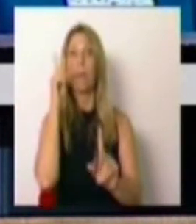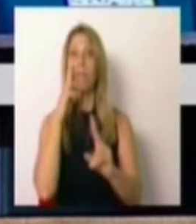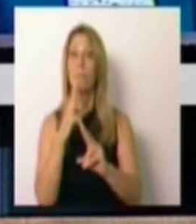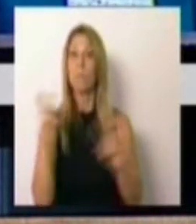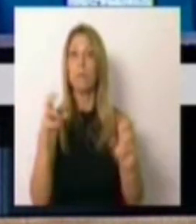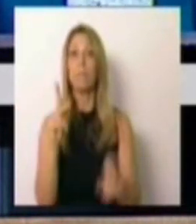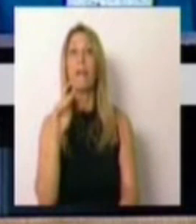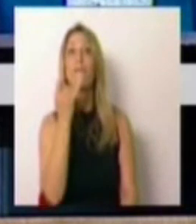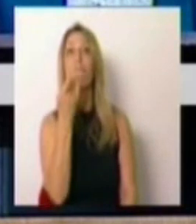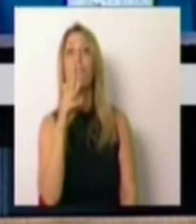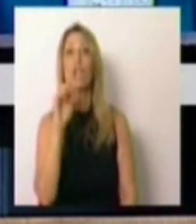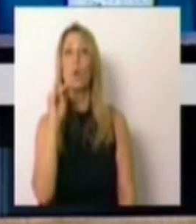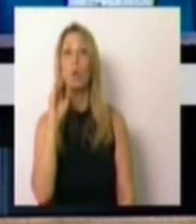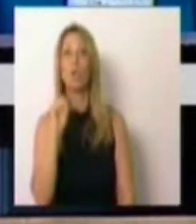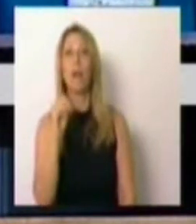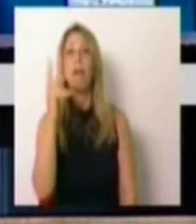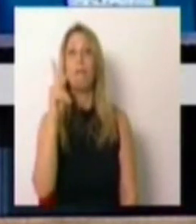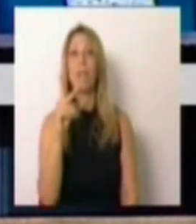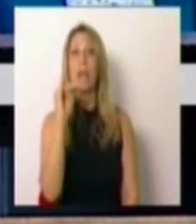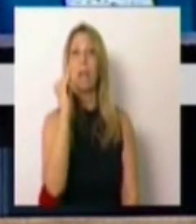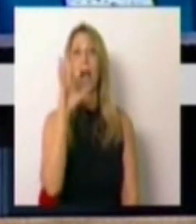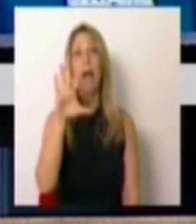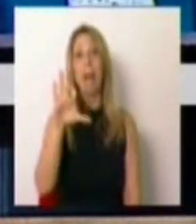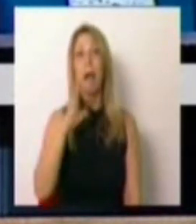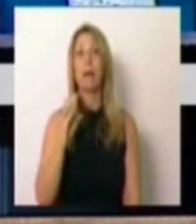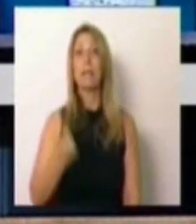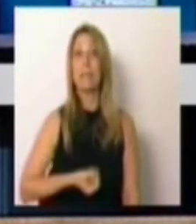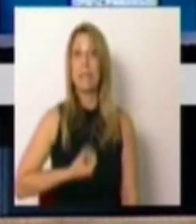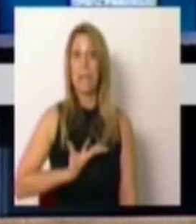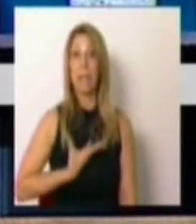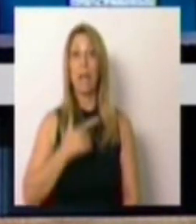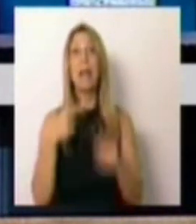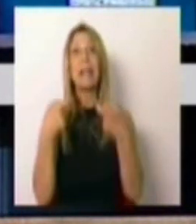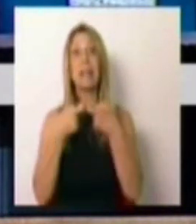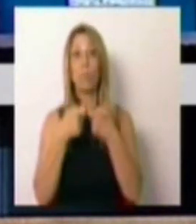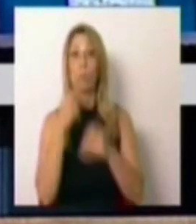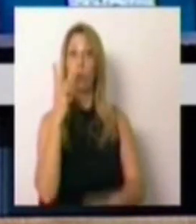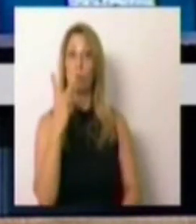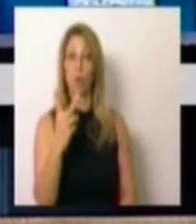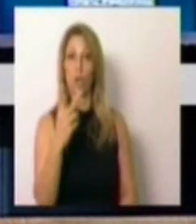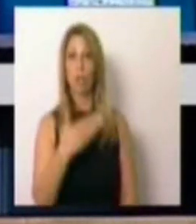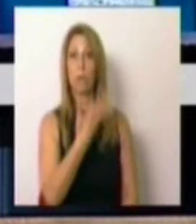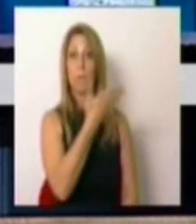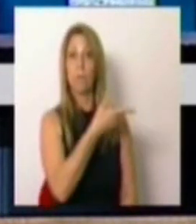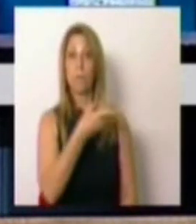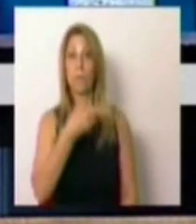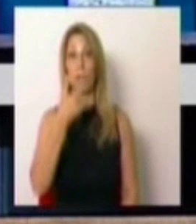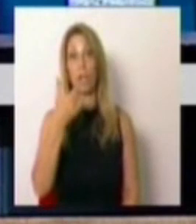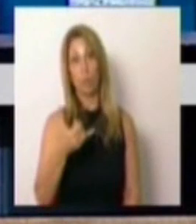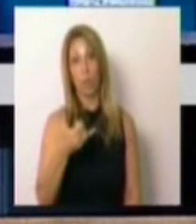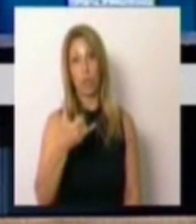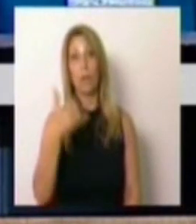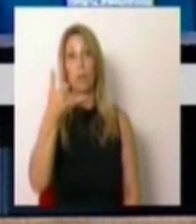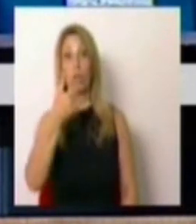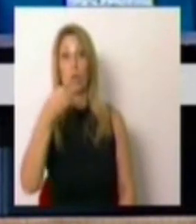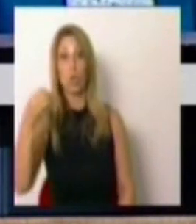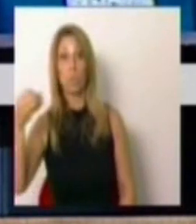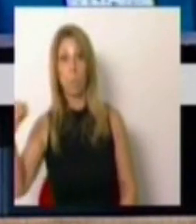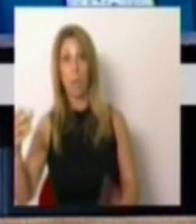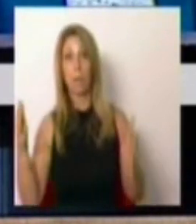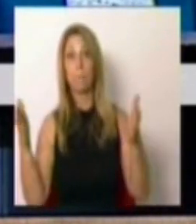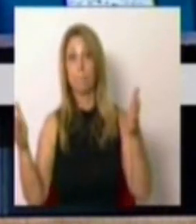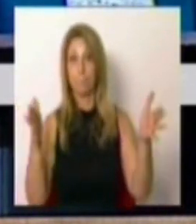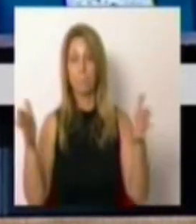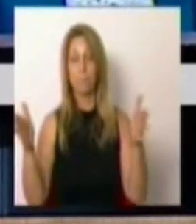vírus VIH-SIDA de tipo 2. Entre 1992 e 2000, foi presidente